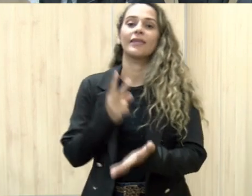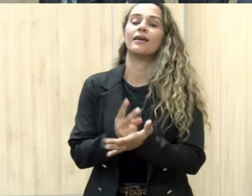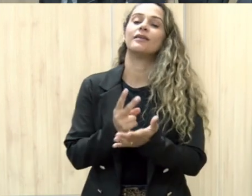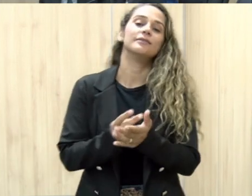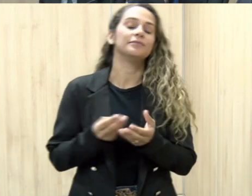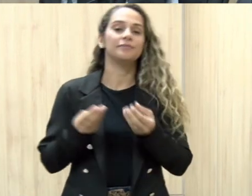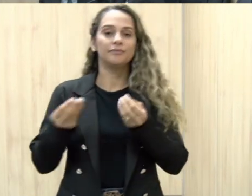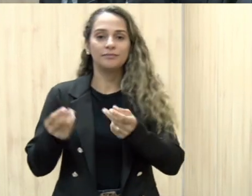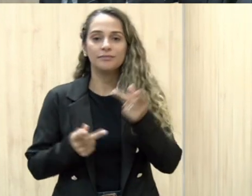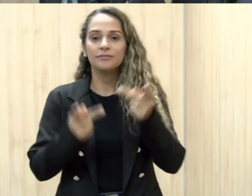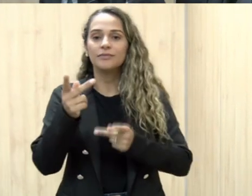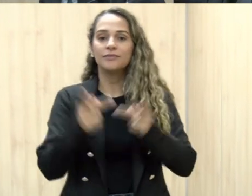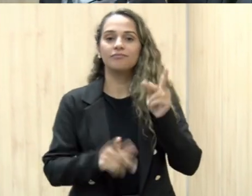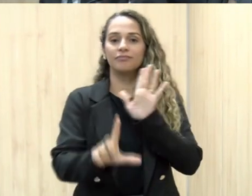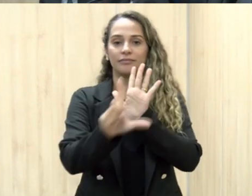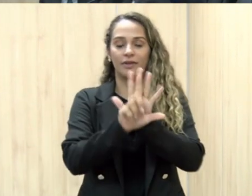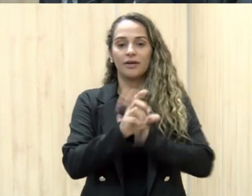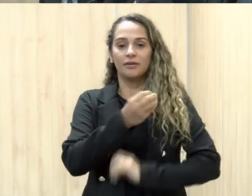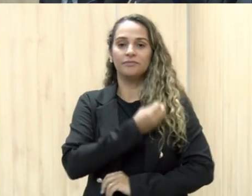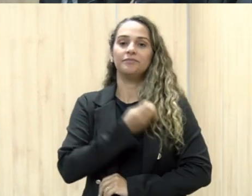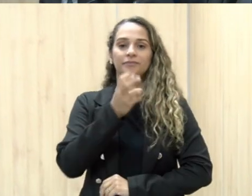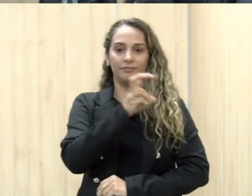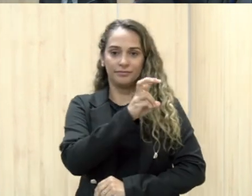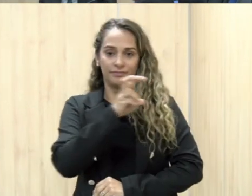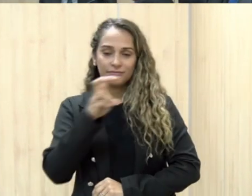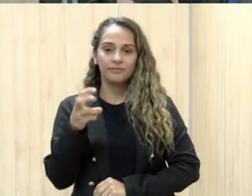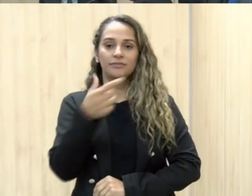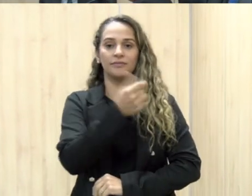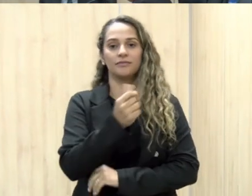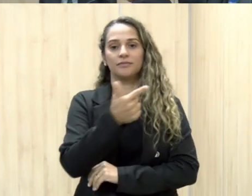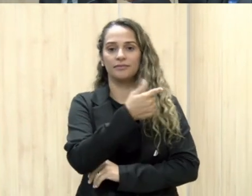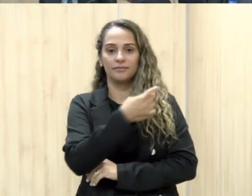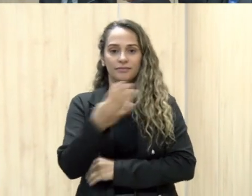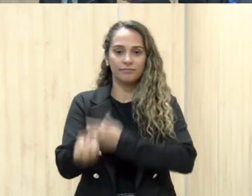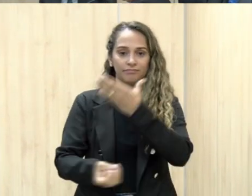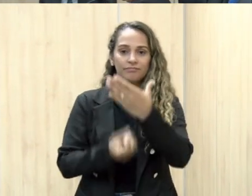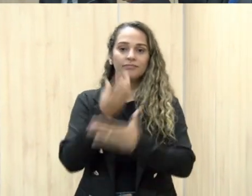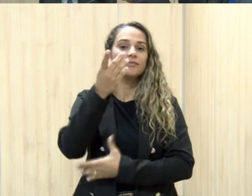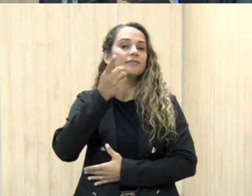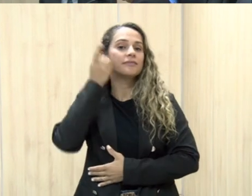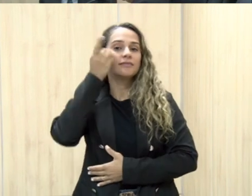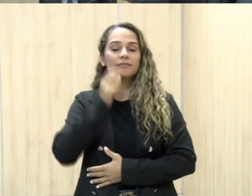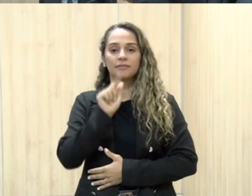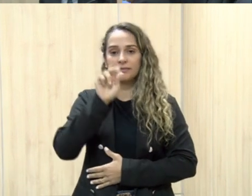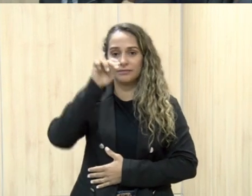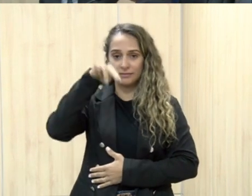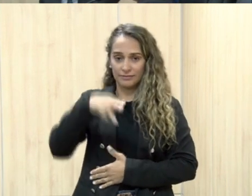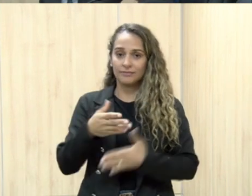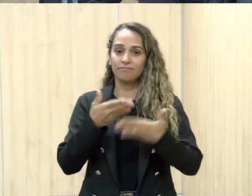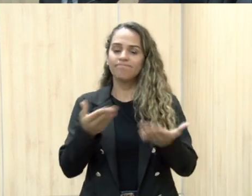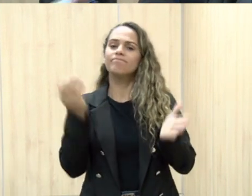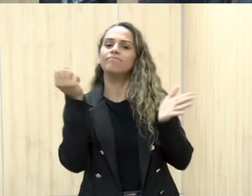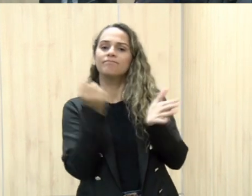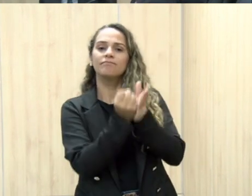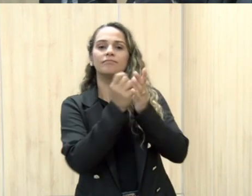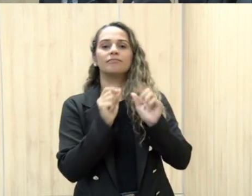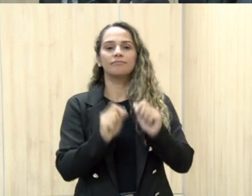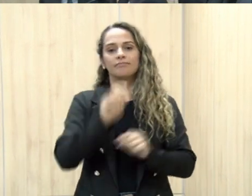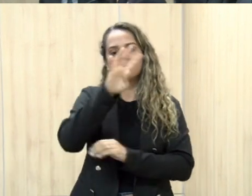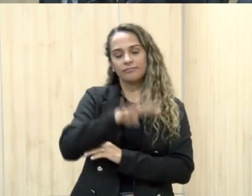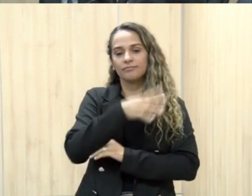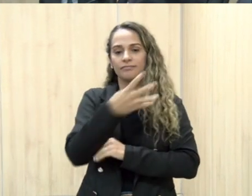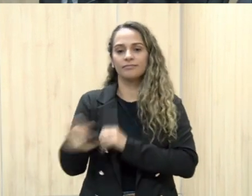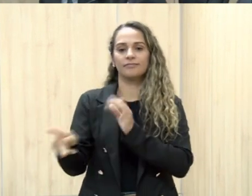expediente projeto Lei número 55 de 2023 de autoria Deputado Alan Queiroz institui no calendário